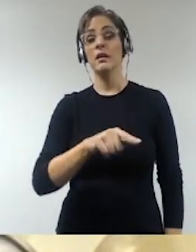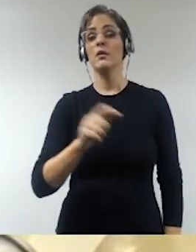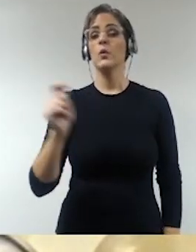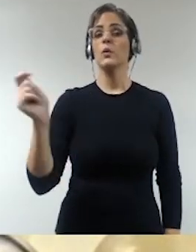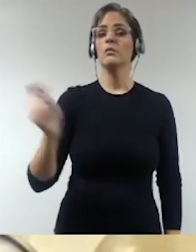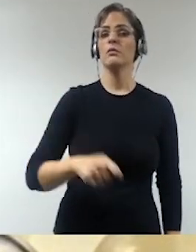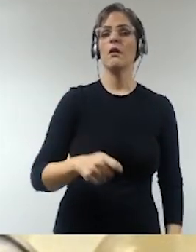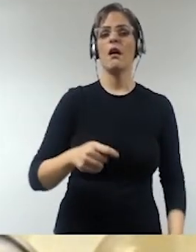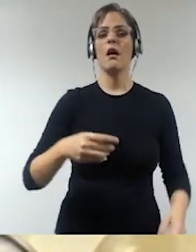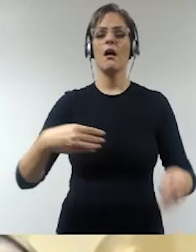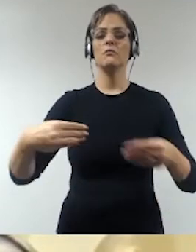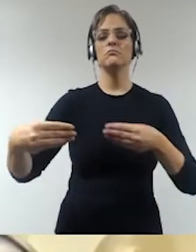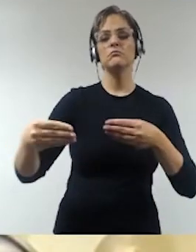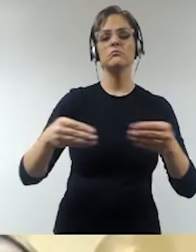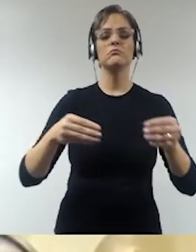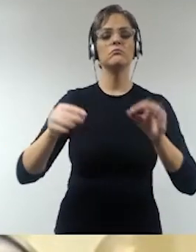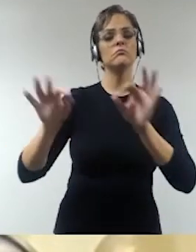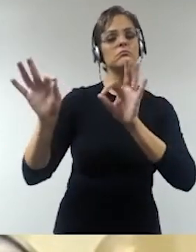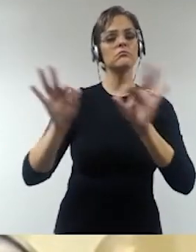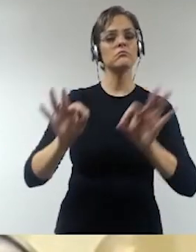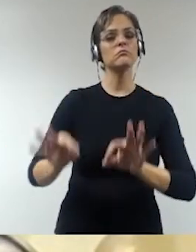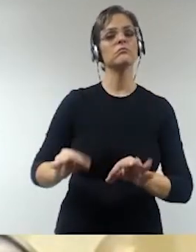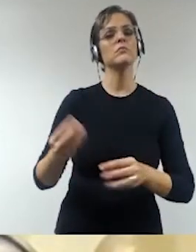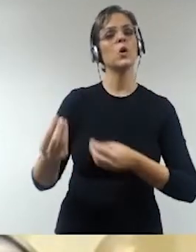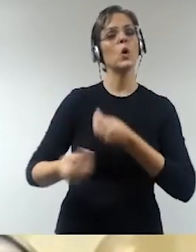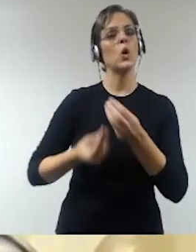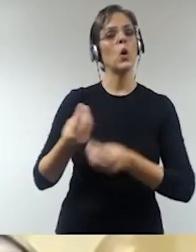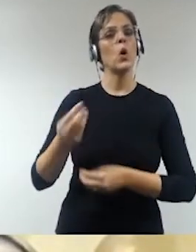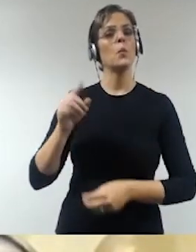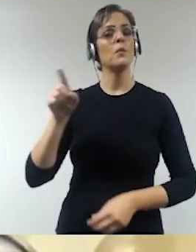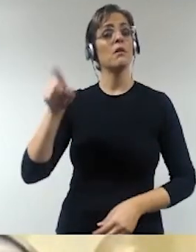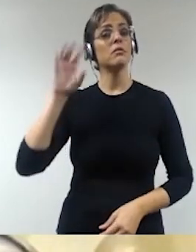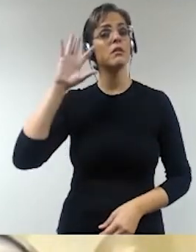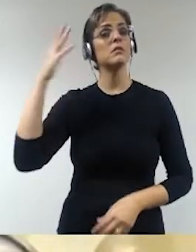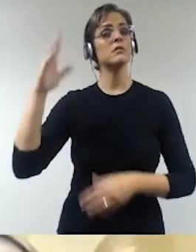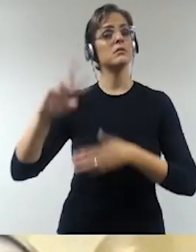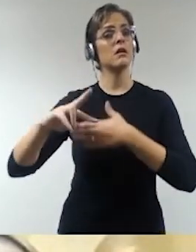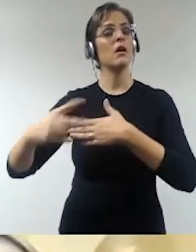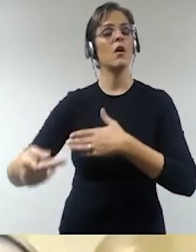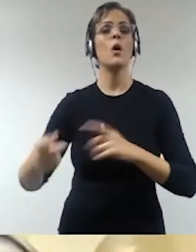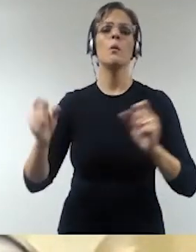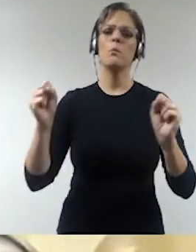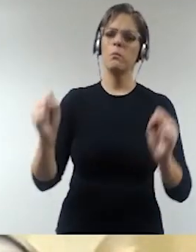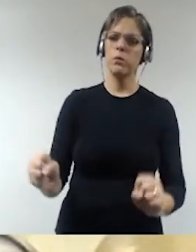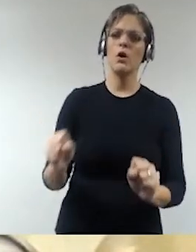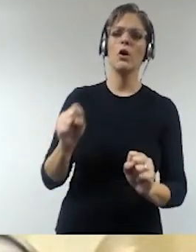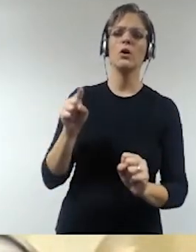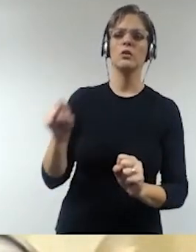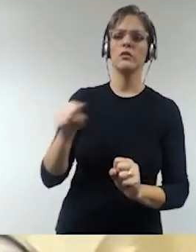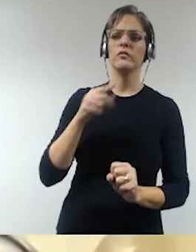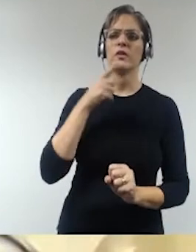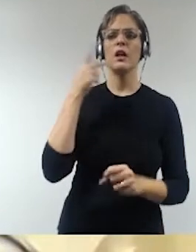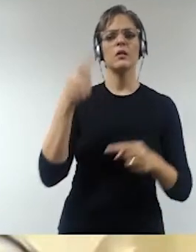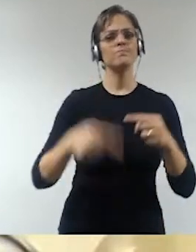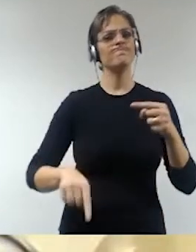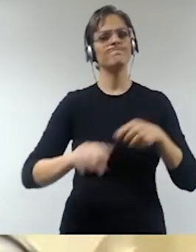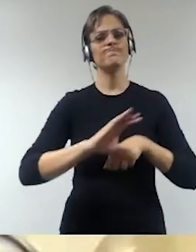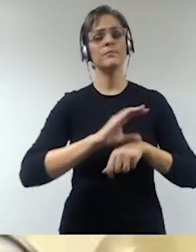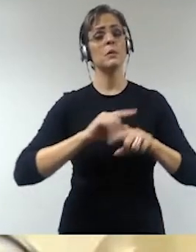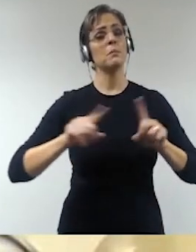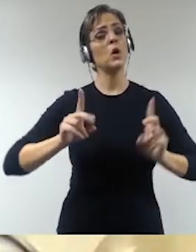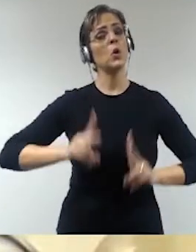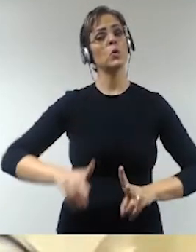de modulação dos efeitos da decisão. Ou seja, eu posso declarar a inconstitucionalidade, mas manter a lei no